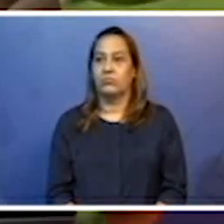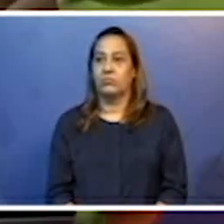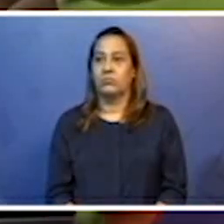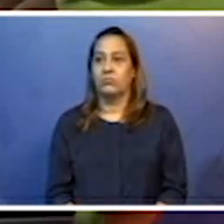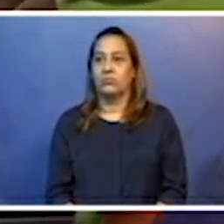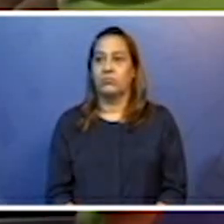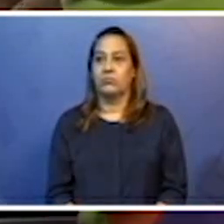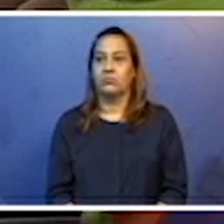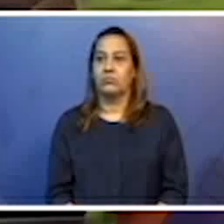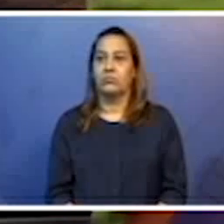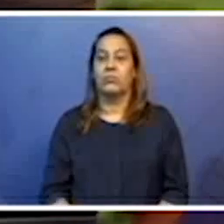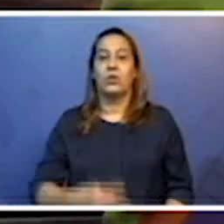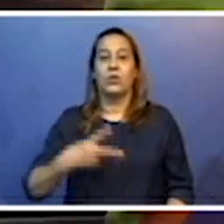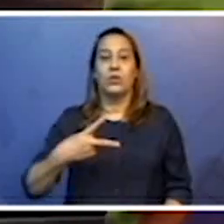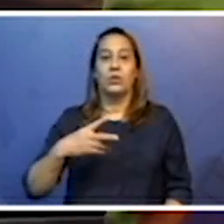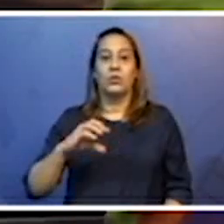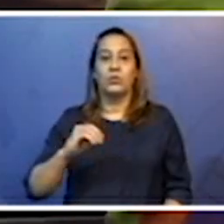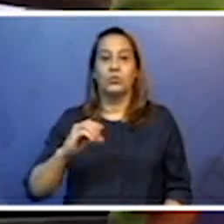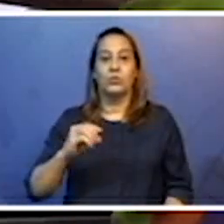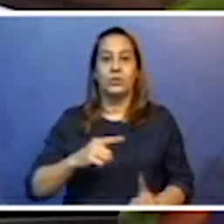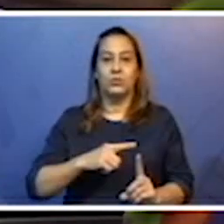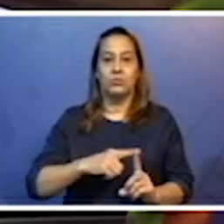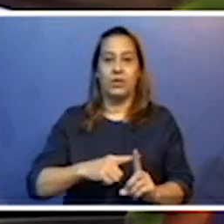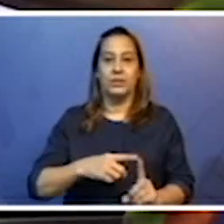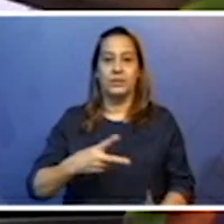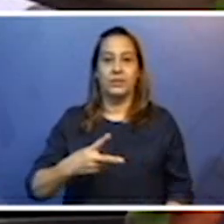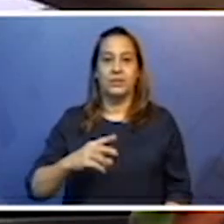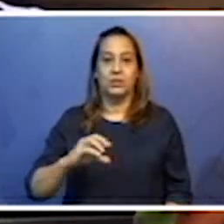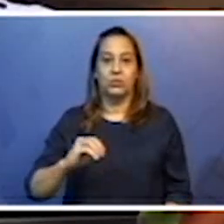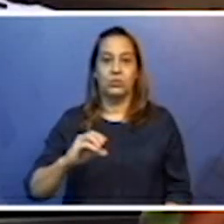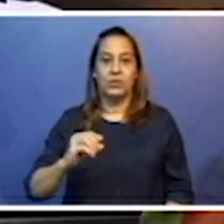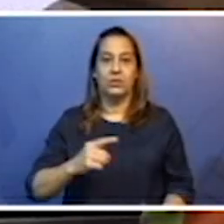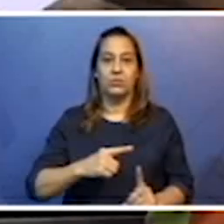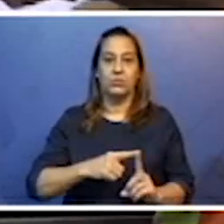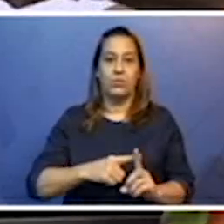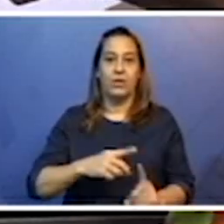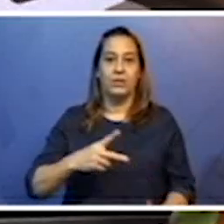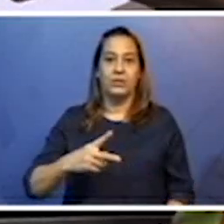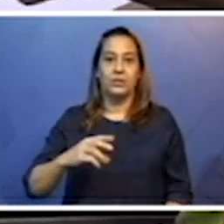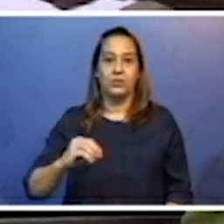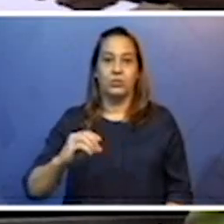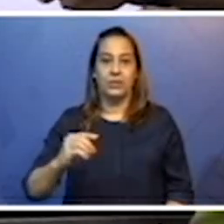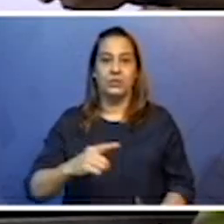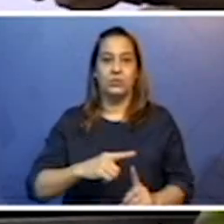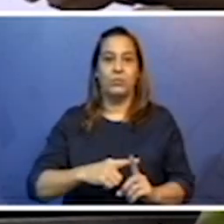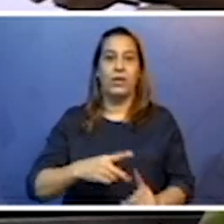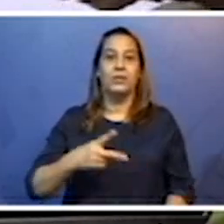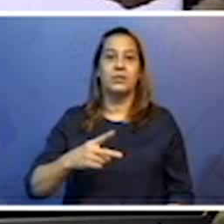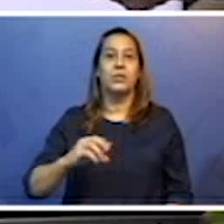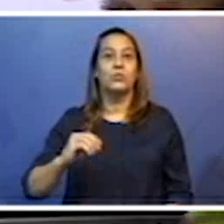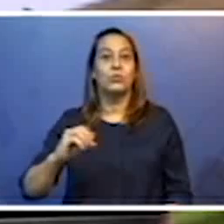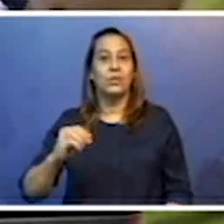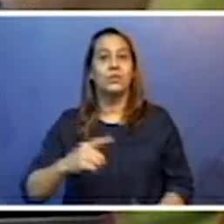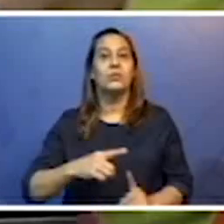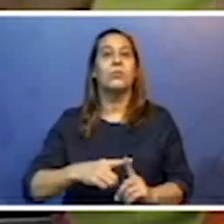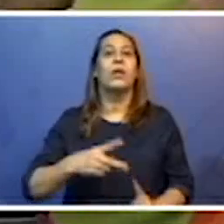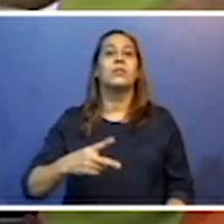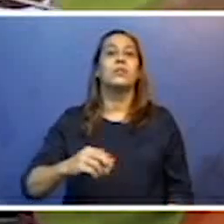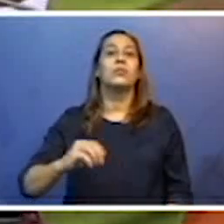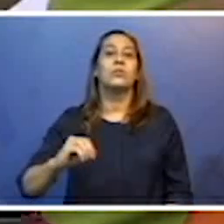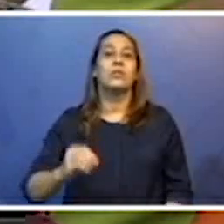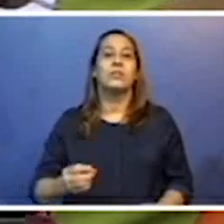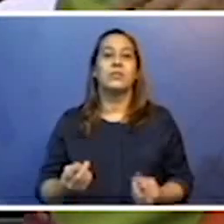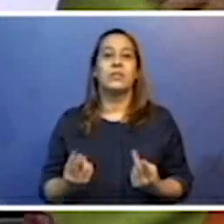olha, 200, 400, 600, 800, 1.000, eu tenho 1.000